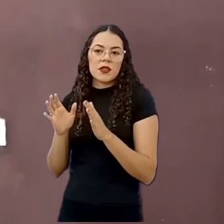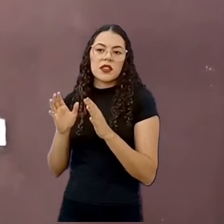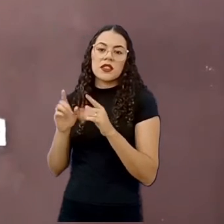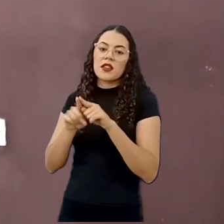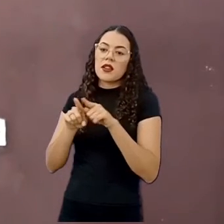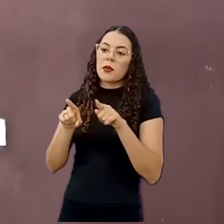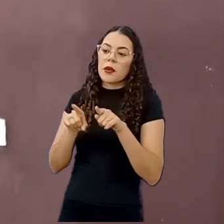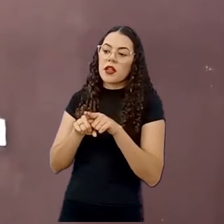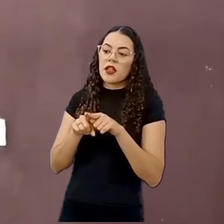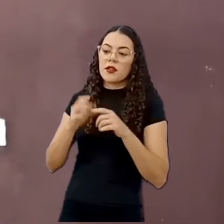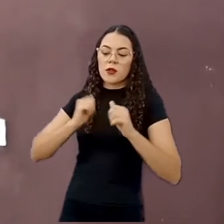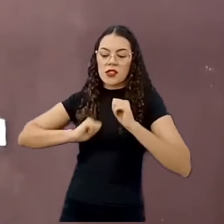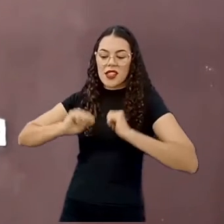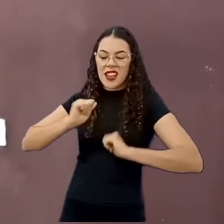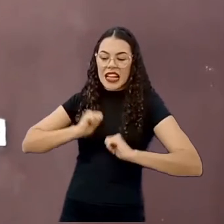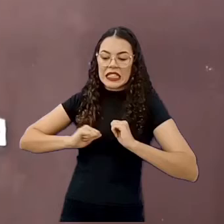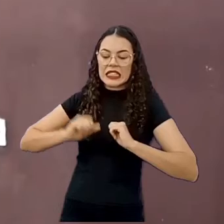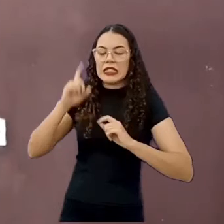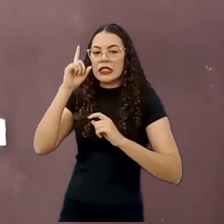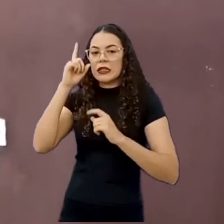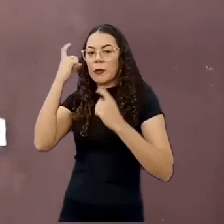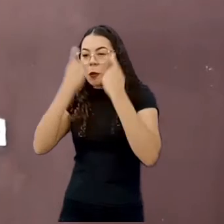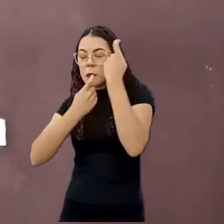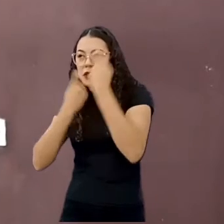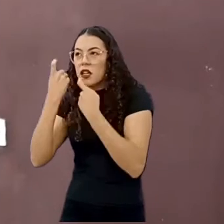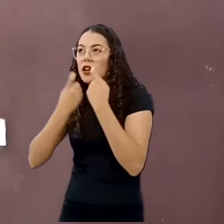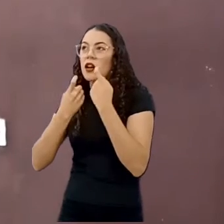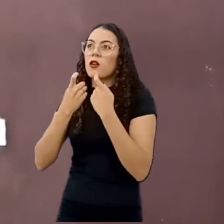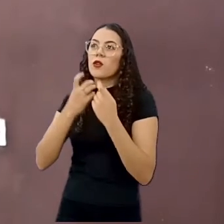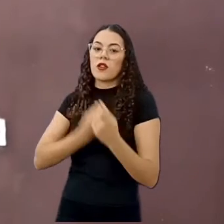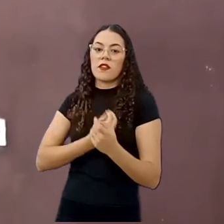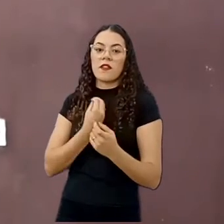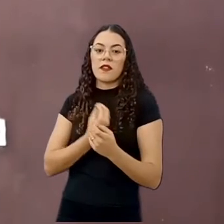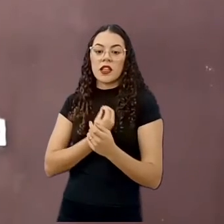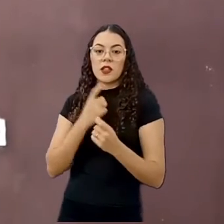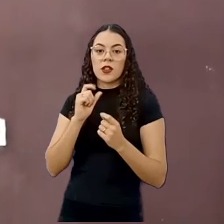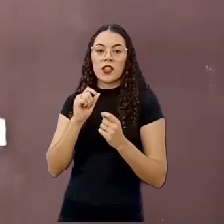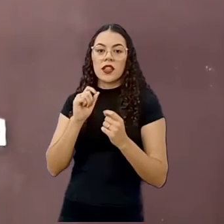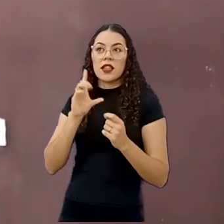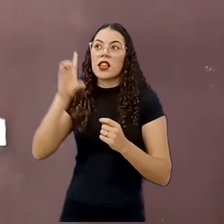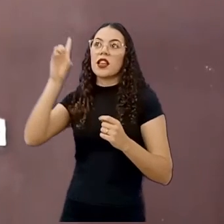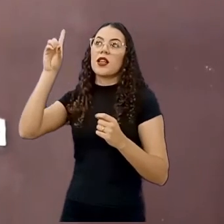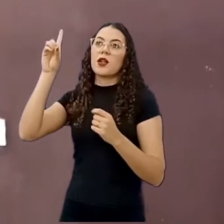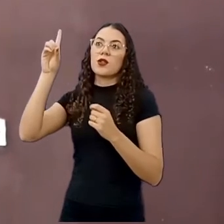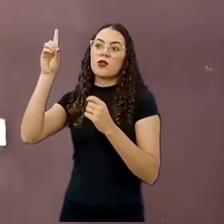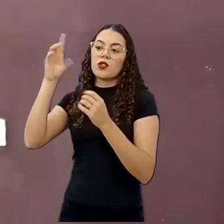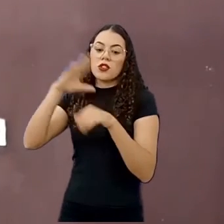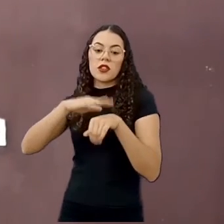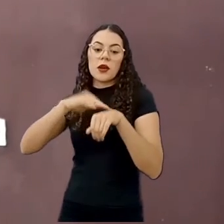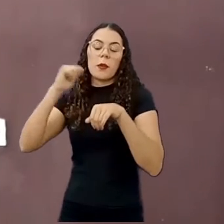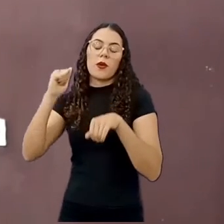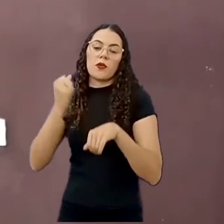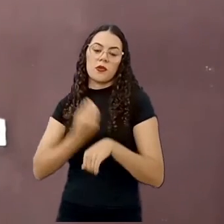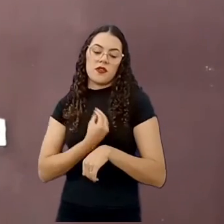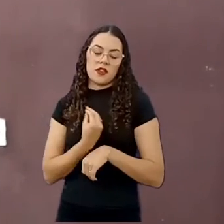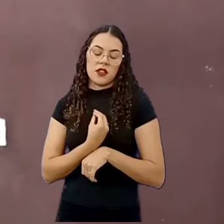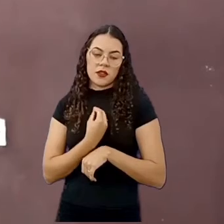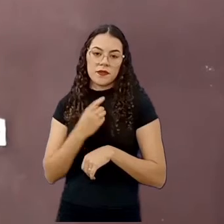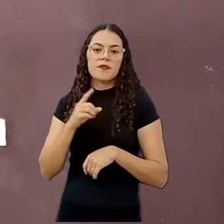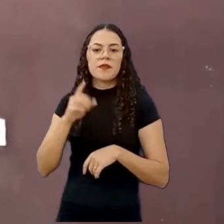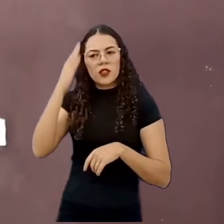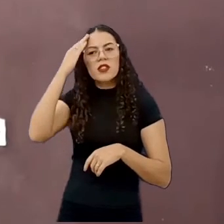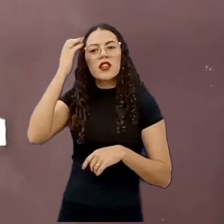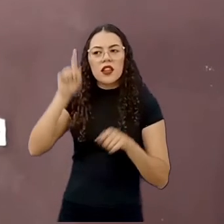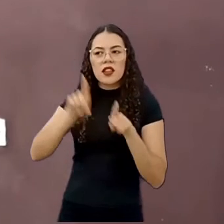também um anseio, é uma preocupação de estar vivendo conforme aquilo que Deus me chamou para viver. Eu sei também